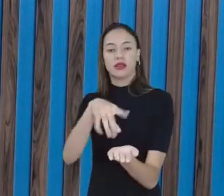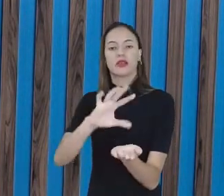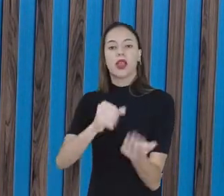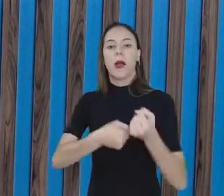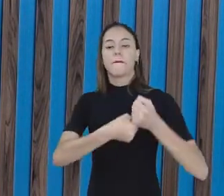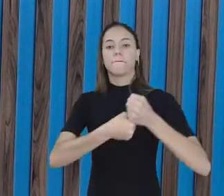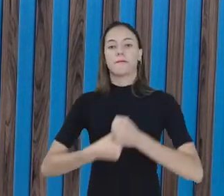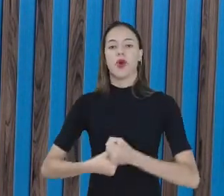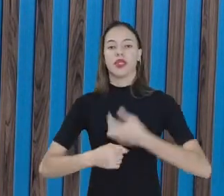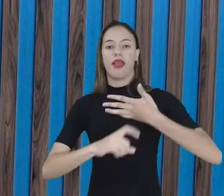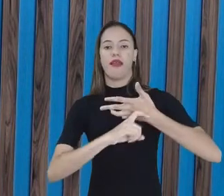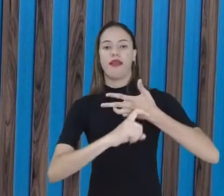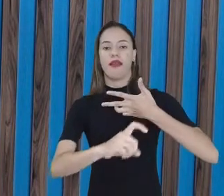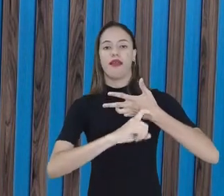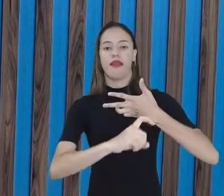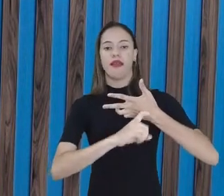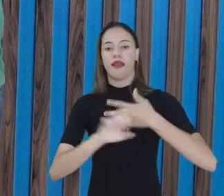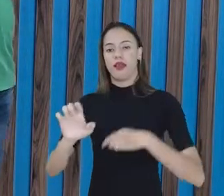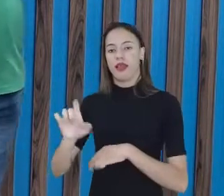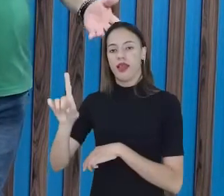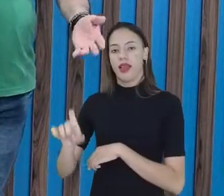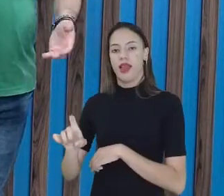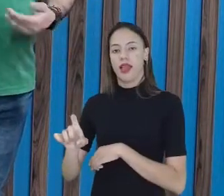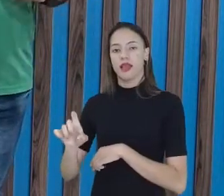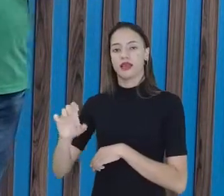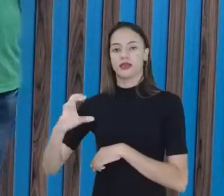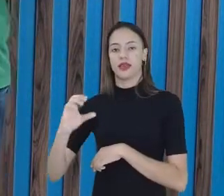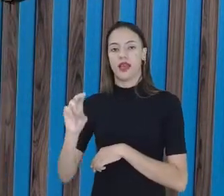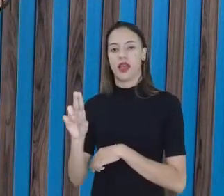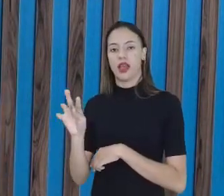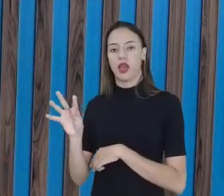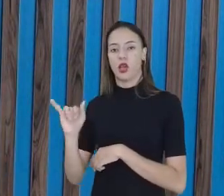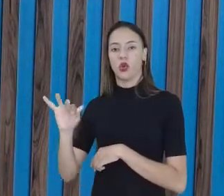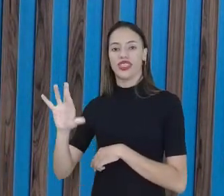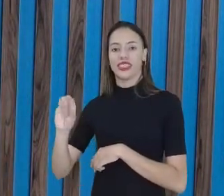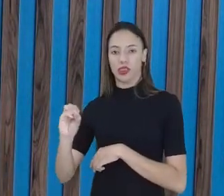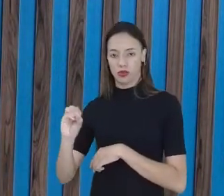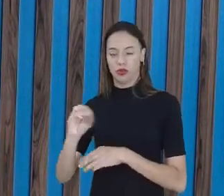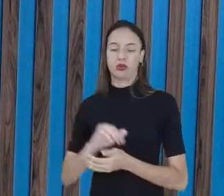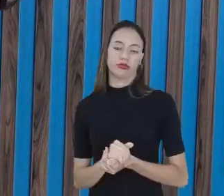do município. Veja, a gente viu também em outras aulas, que a